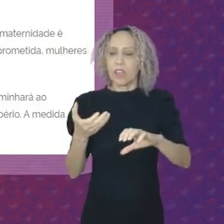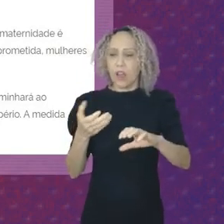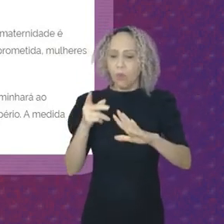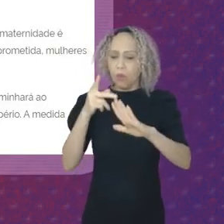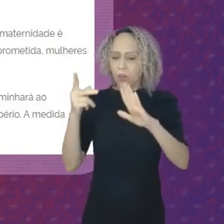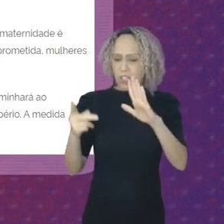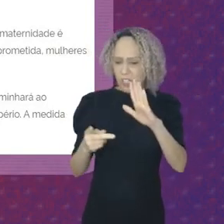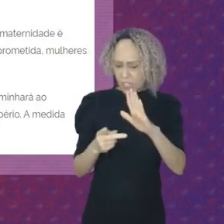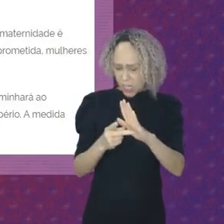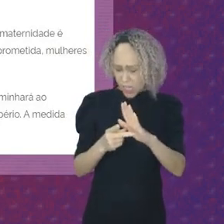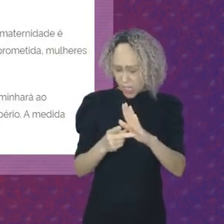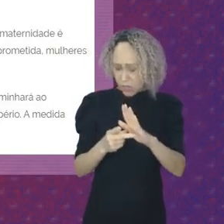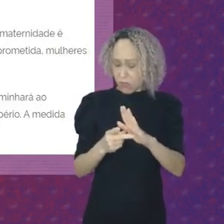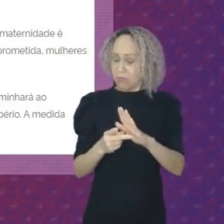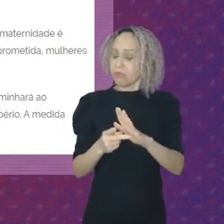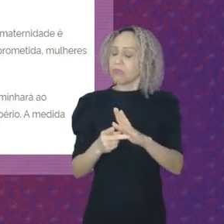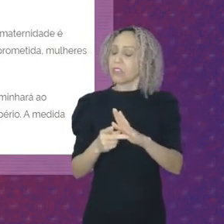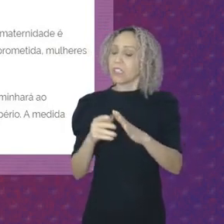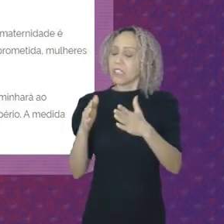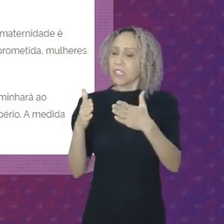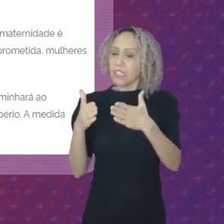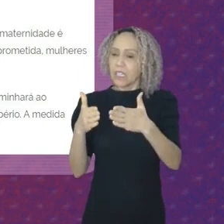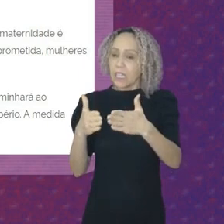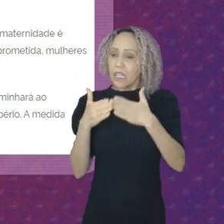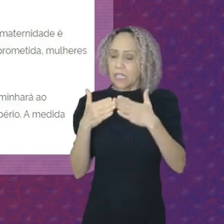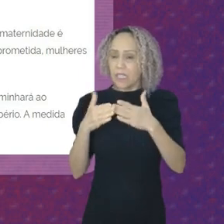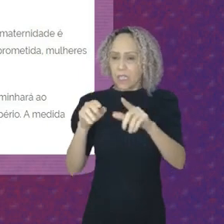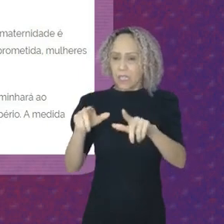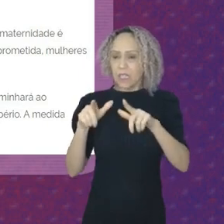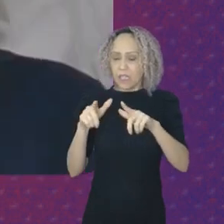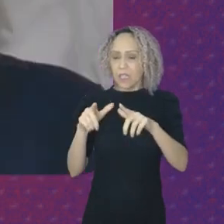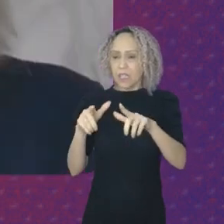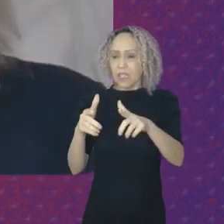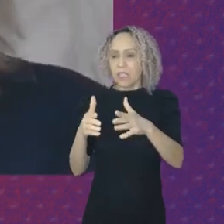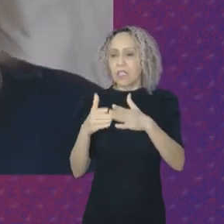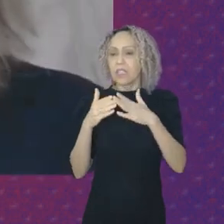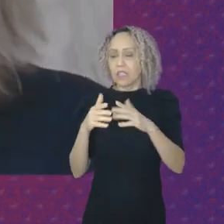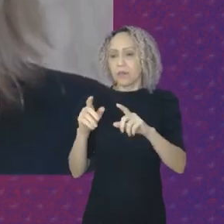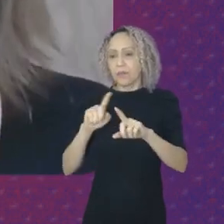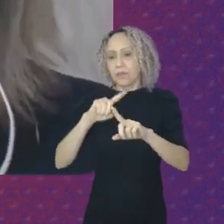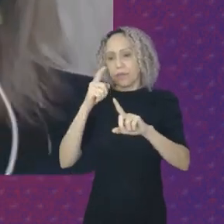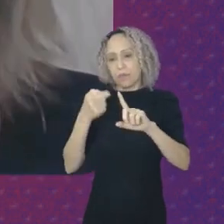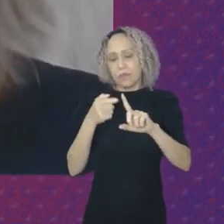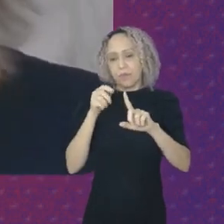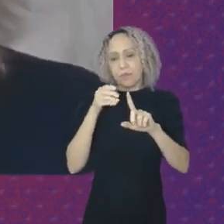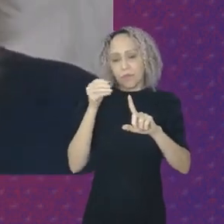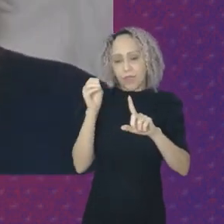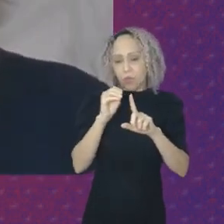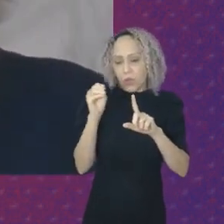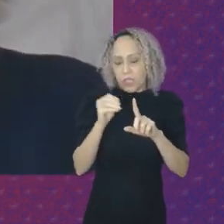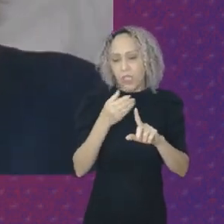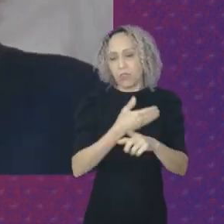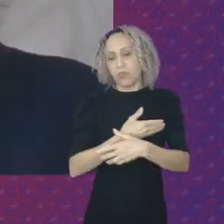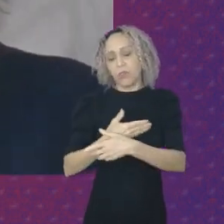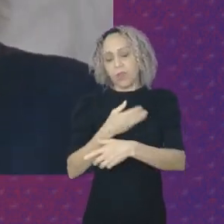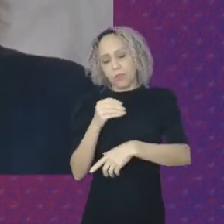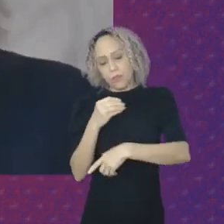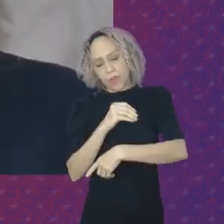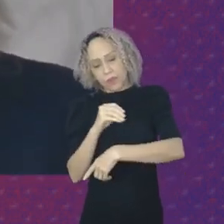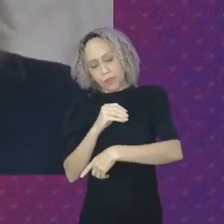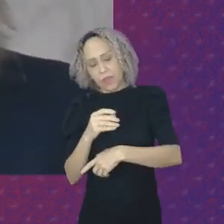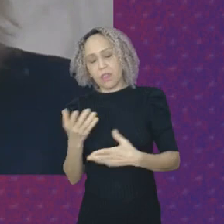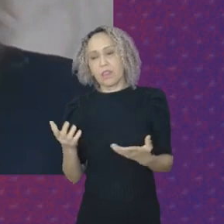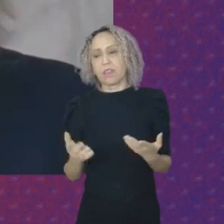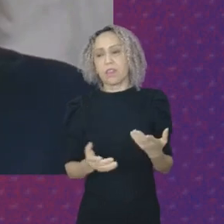projeto Bolsa Atleta do Ministério dos Esportes, como ele criou o Pronatec Mulher dentro do